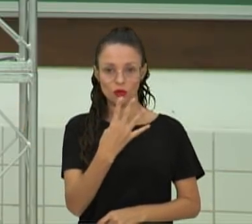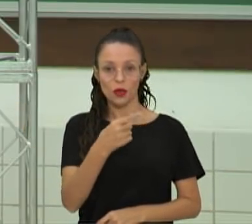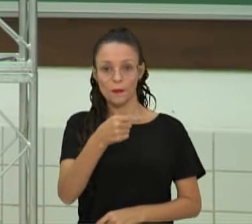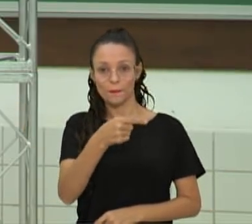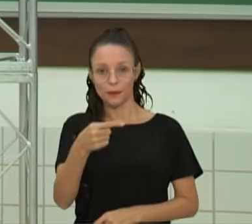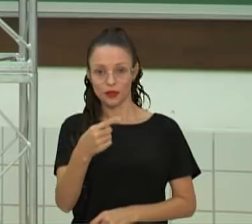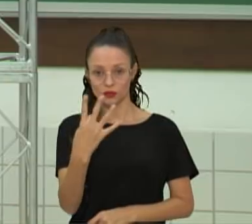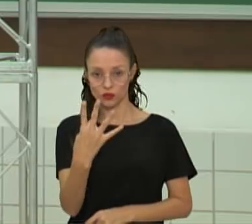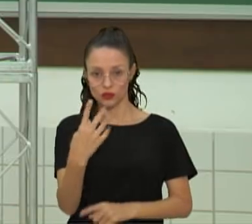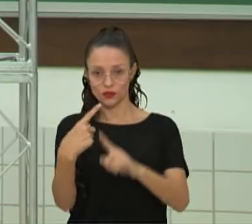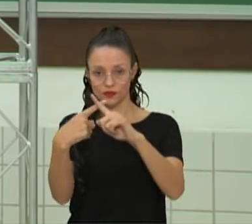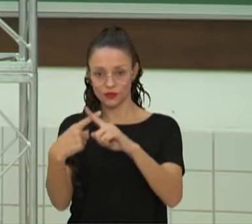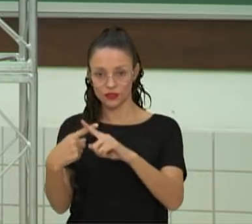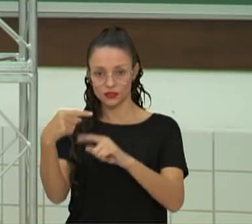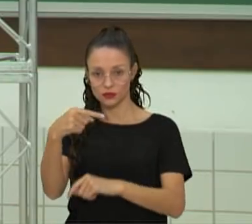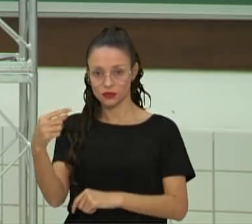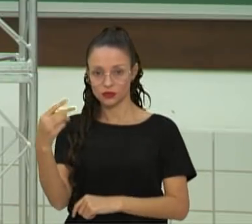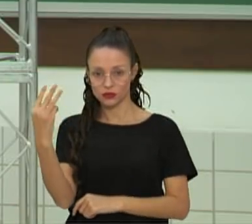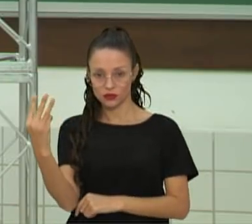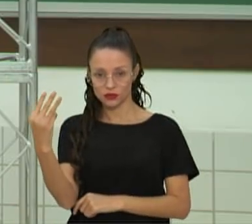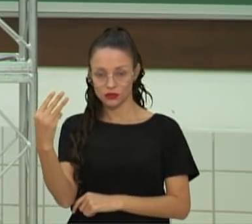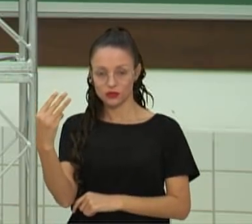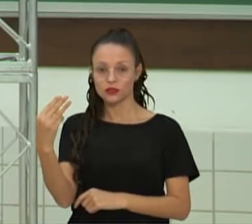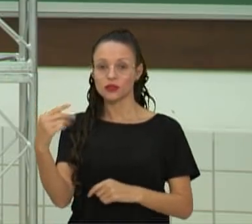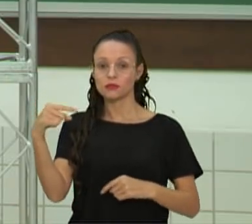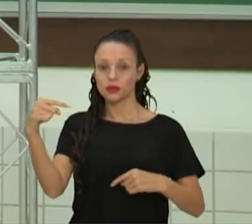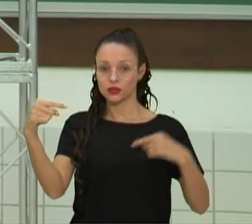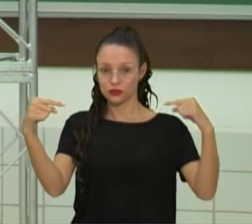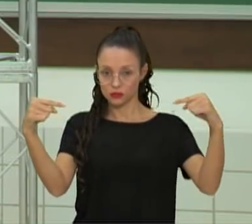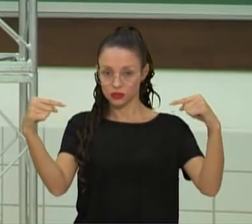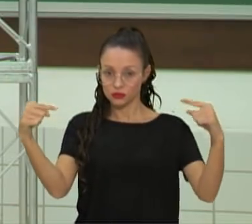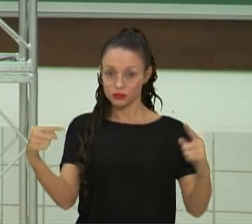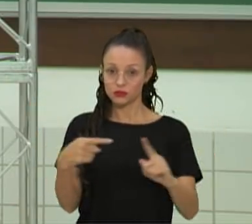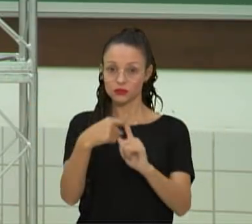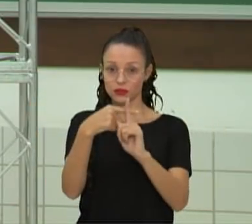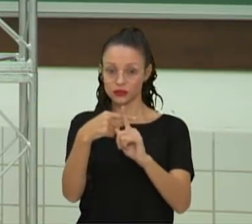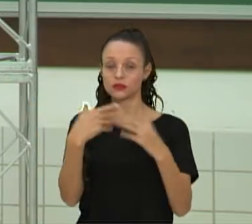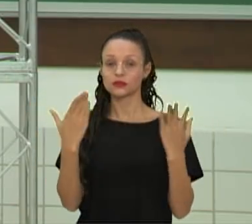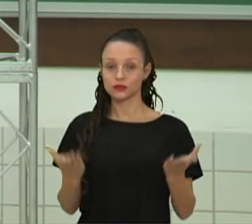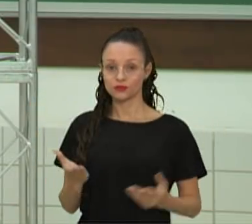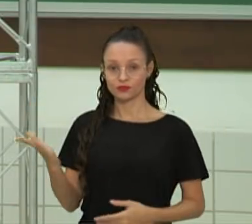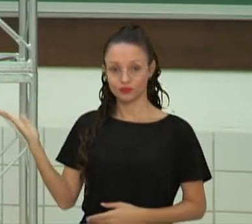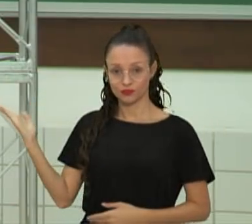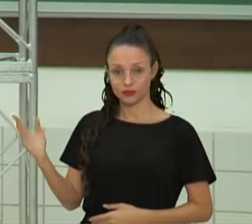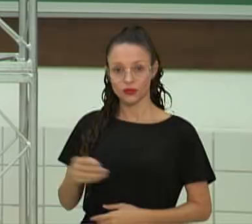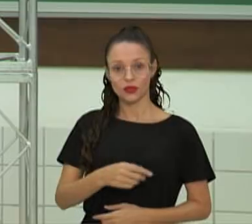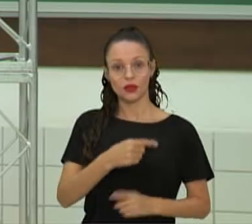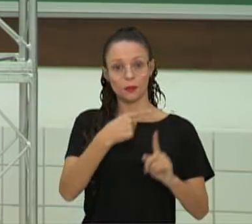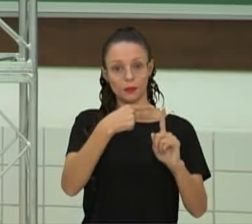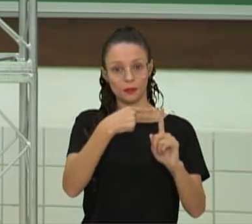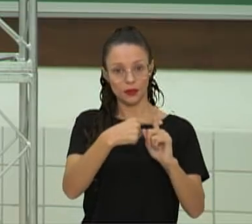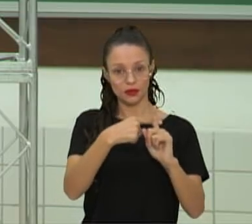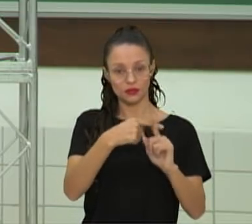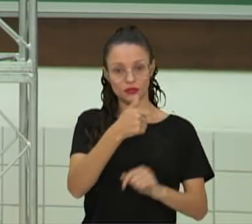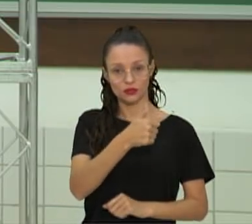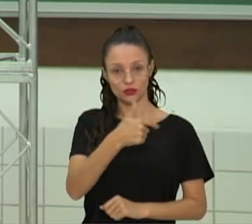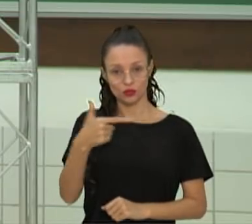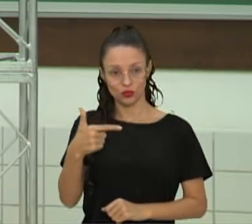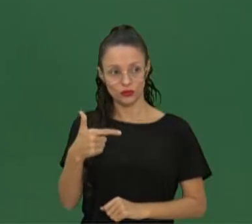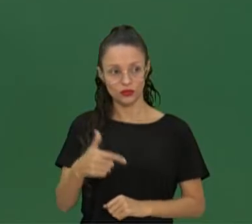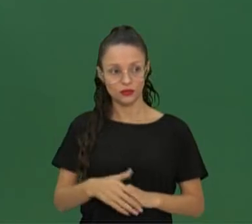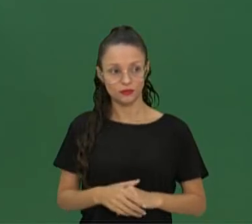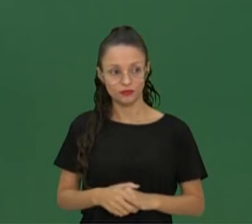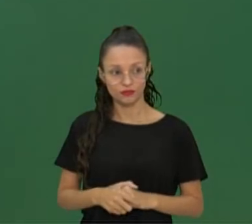4 vezes menos 3, menos com menos é mais. Então vai ficar mais 12.